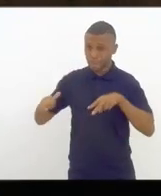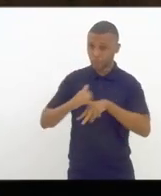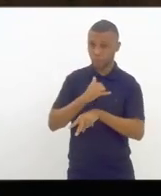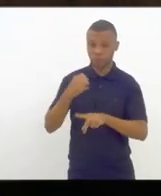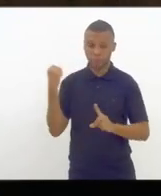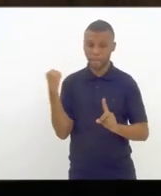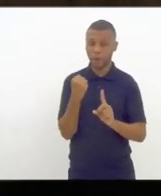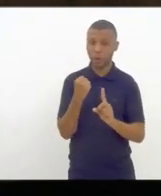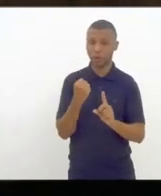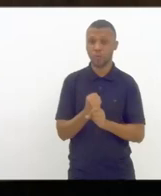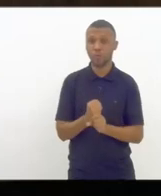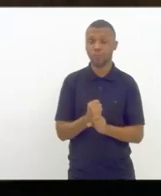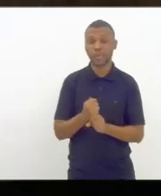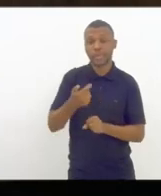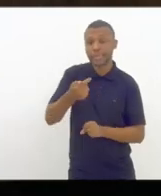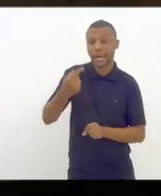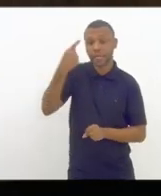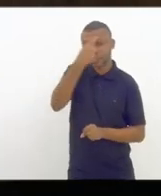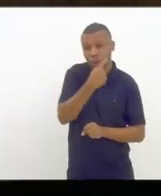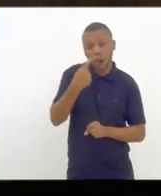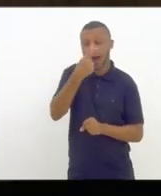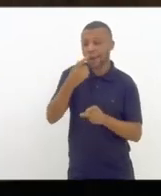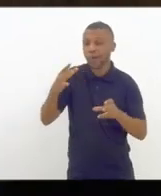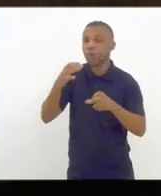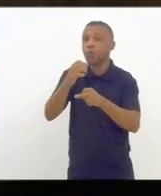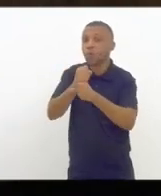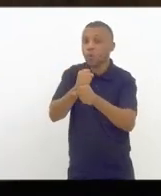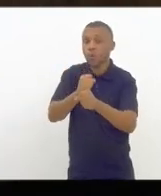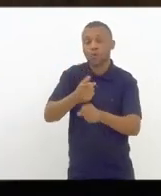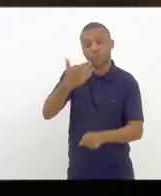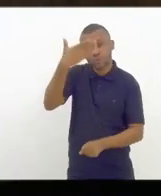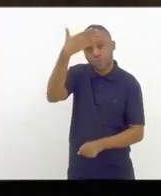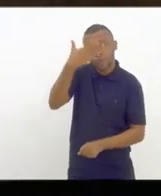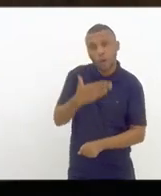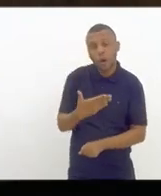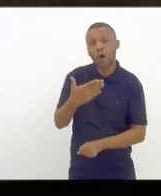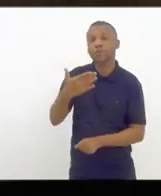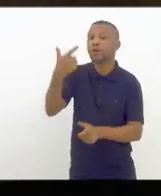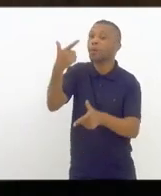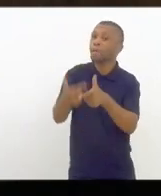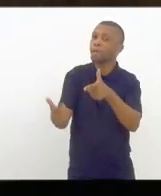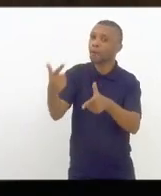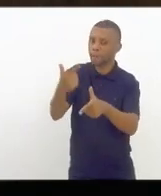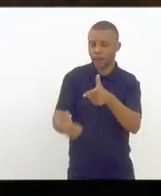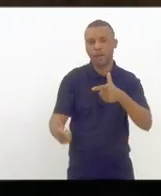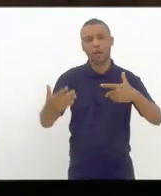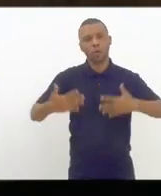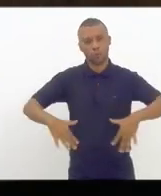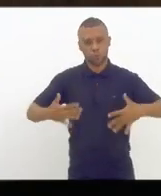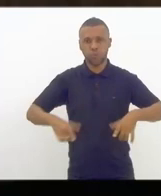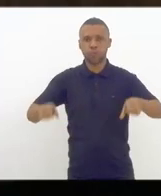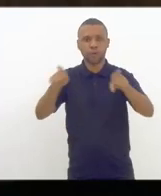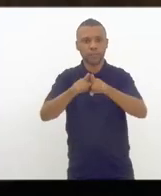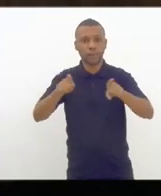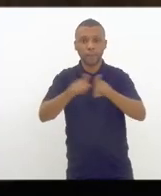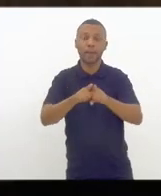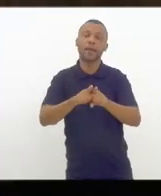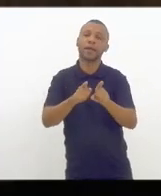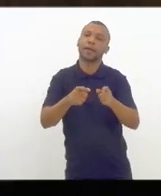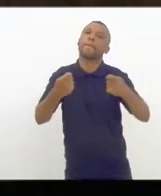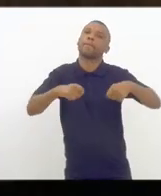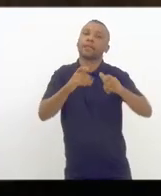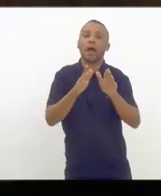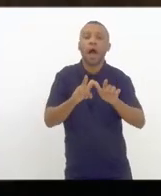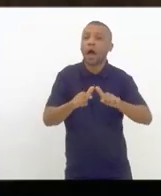cada 7 horas. Isso nos demonstra o tamanho do problema e a necessidade de ações